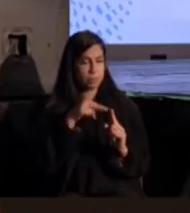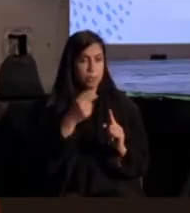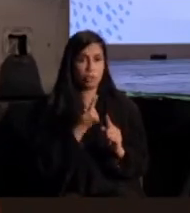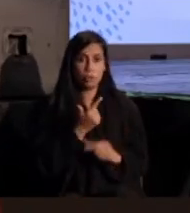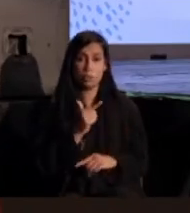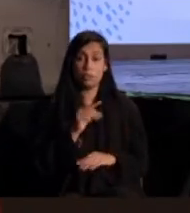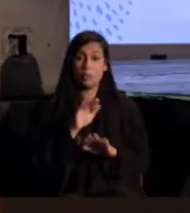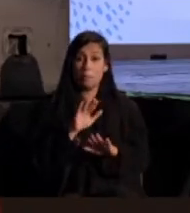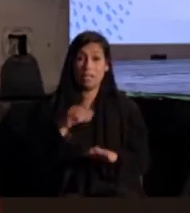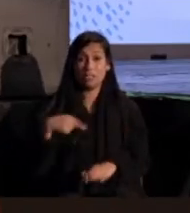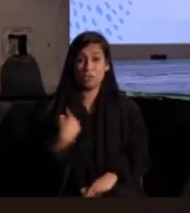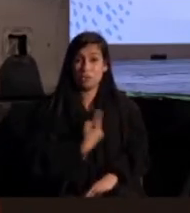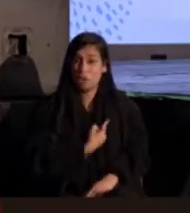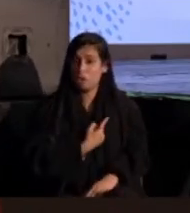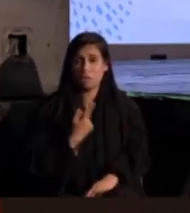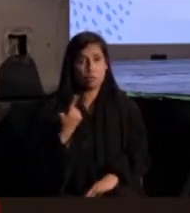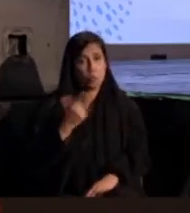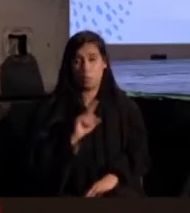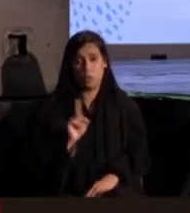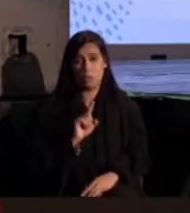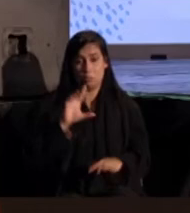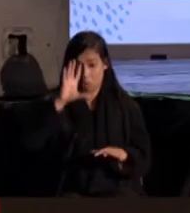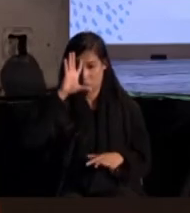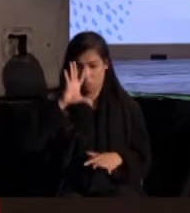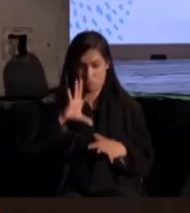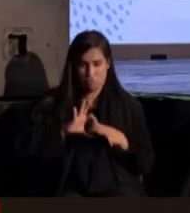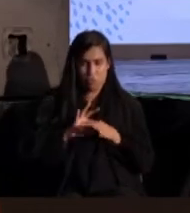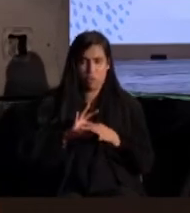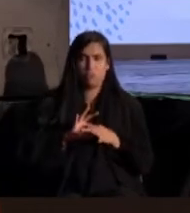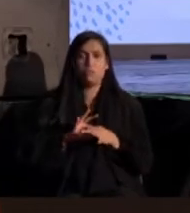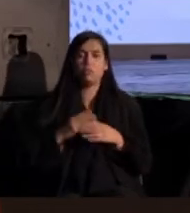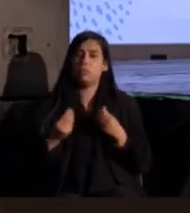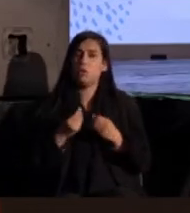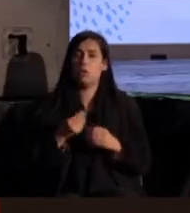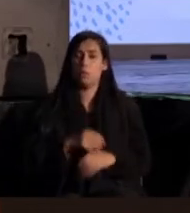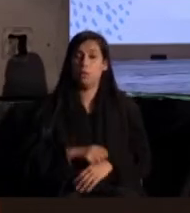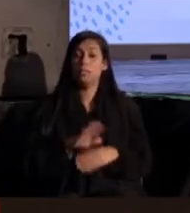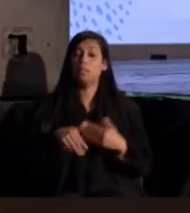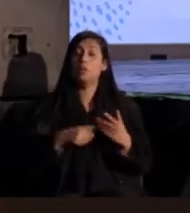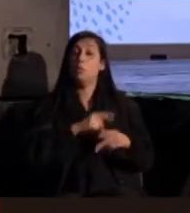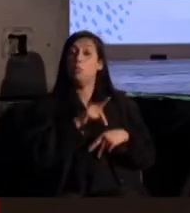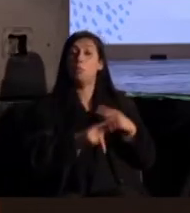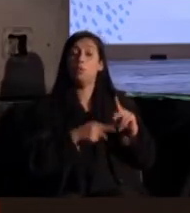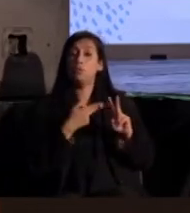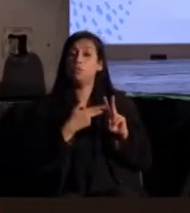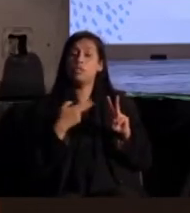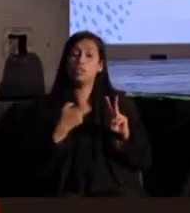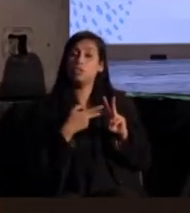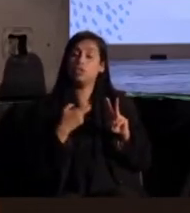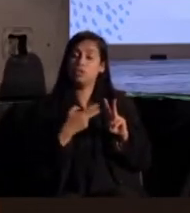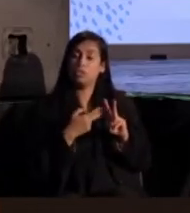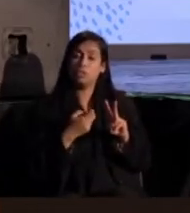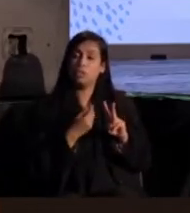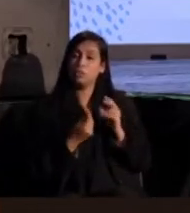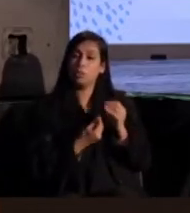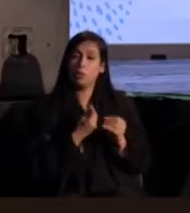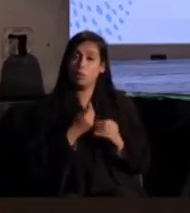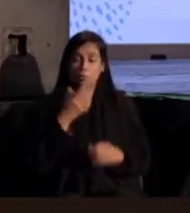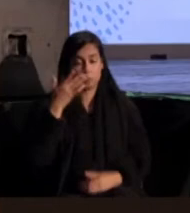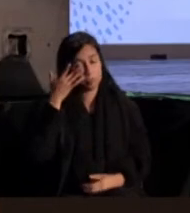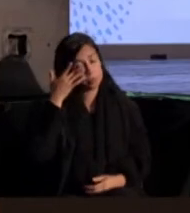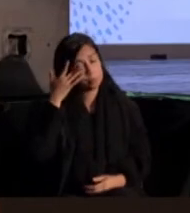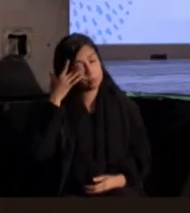ficam... É difícil acessar esses sabores. E como é que os povos indígenas vivem? É, muito, são 305 povos